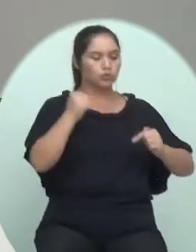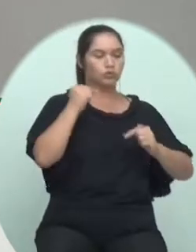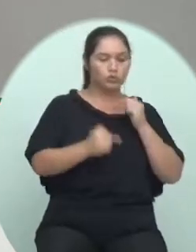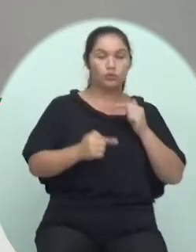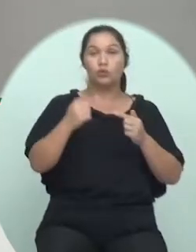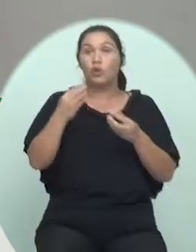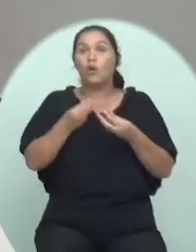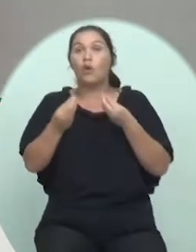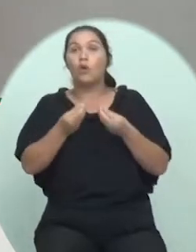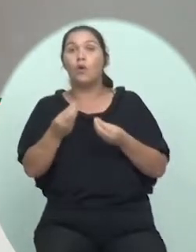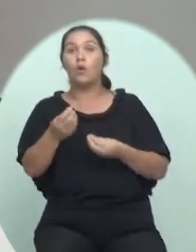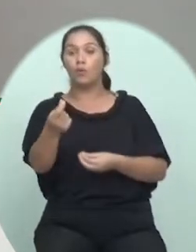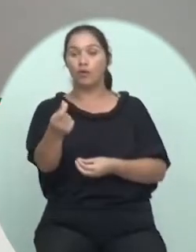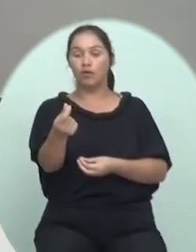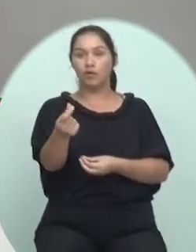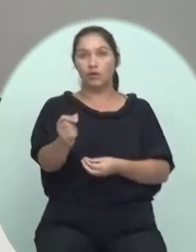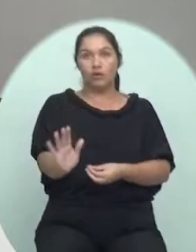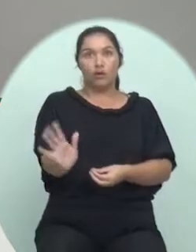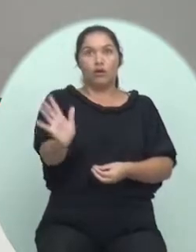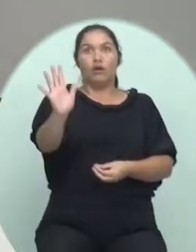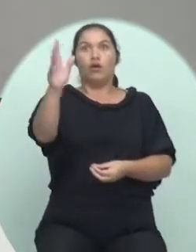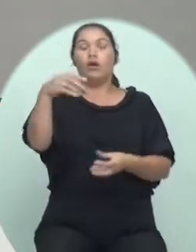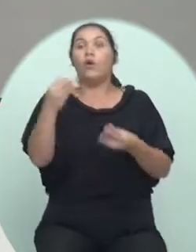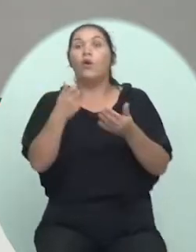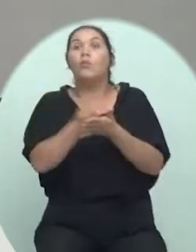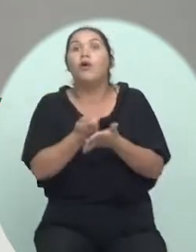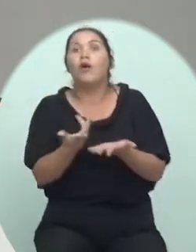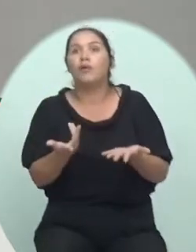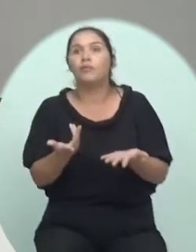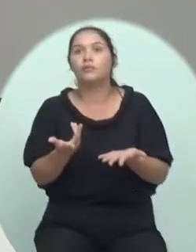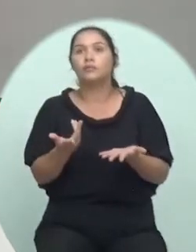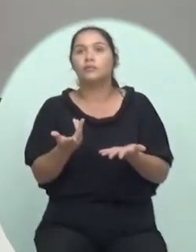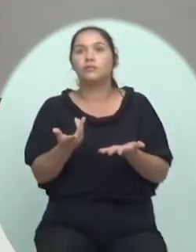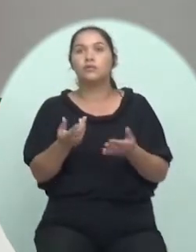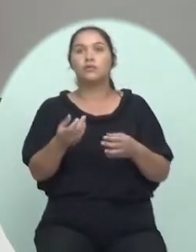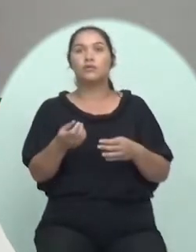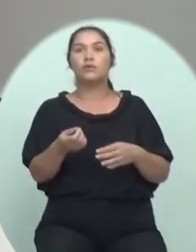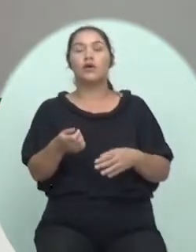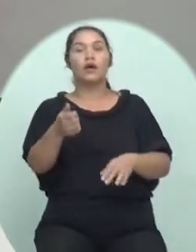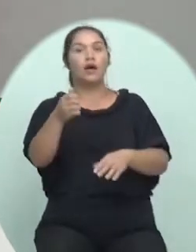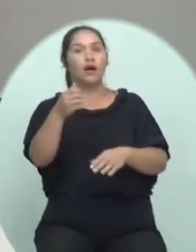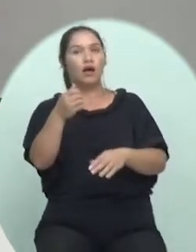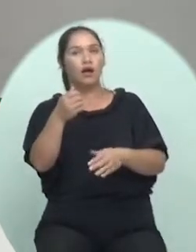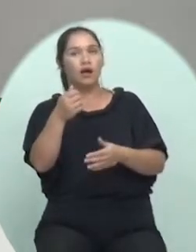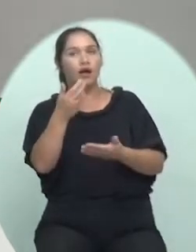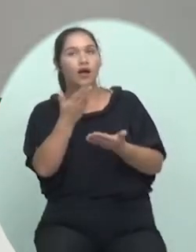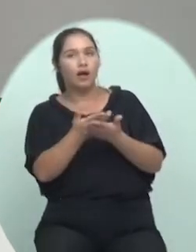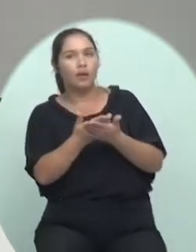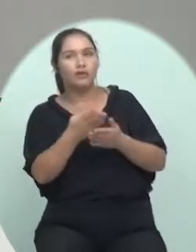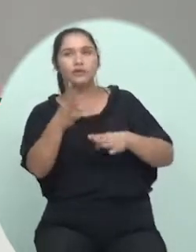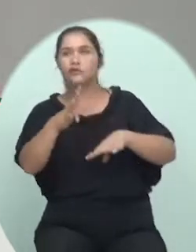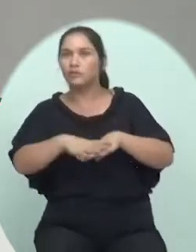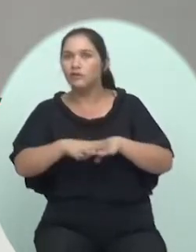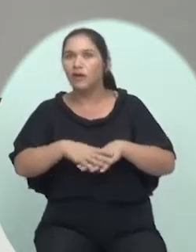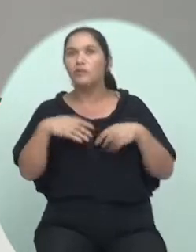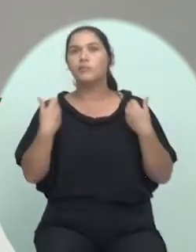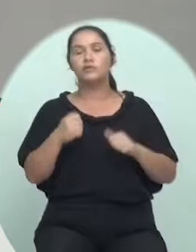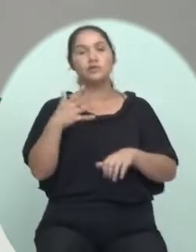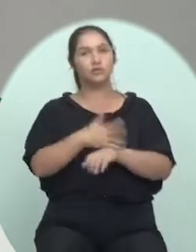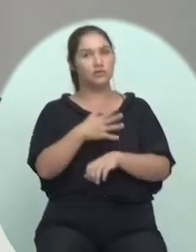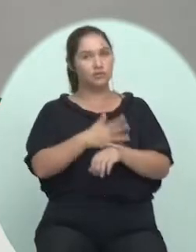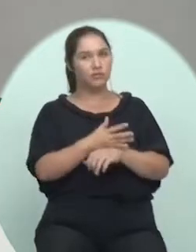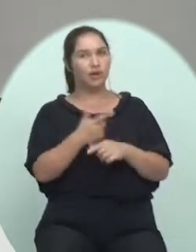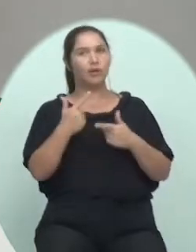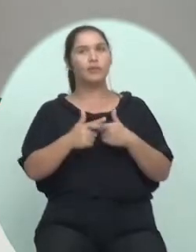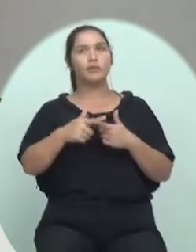que é cobrado. Ora, não podemos faltar a aula de matemática, não basta reduzir 40%, que se fizermos